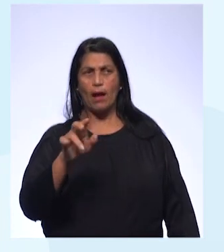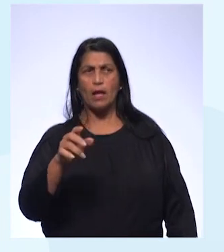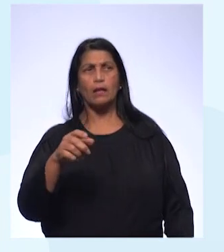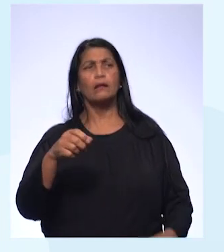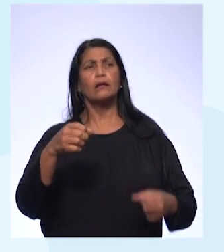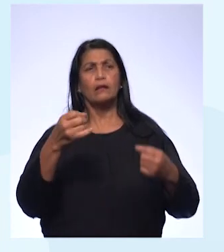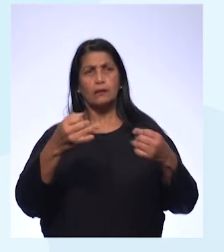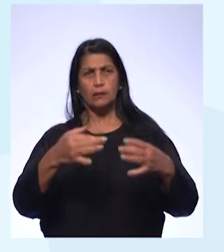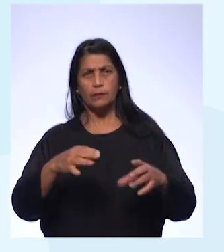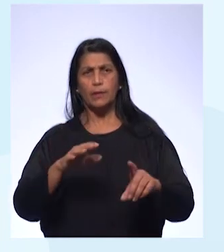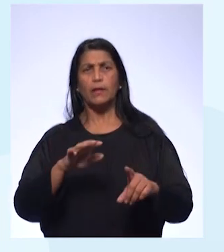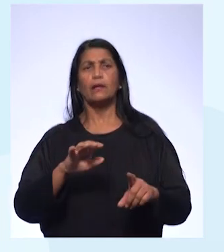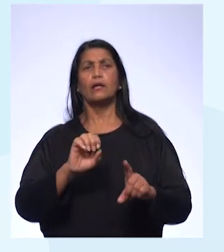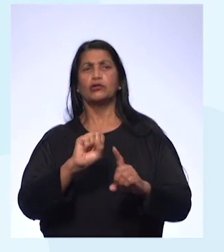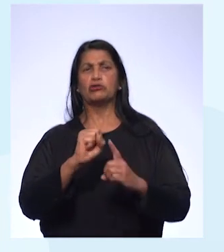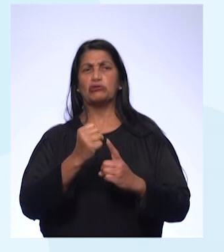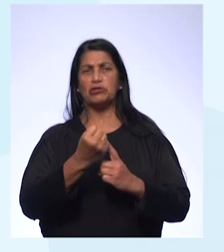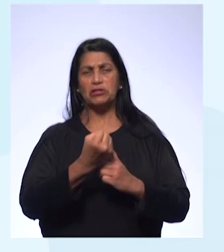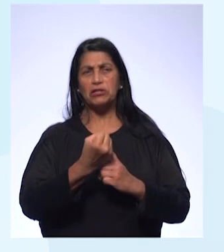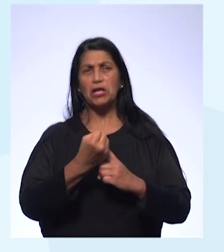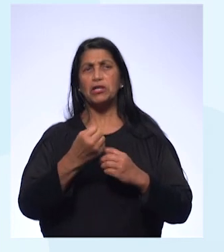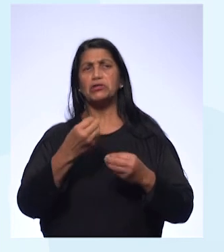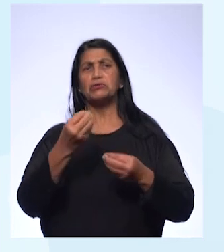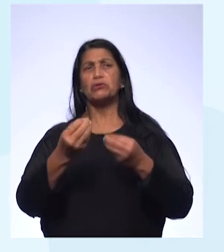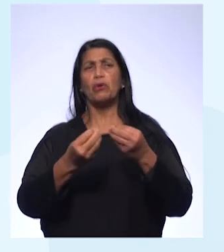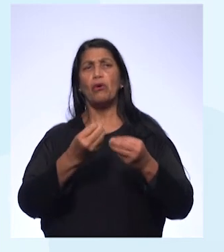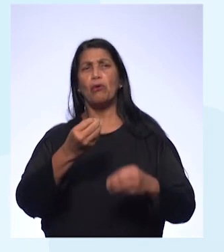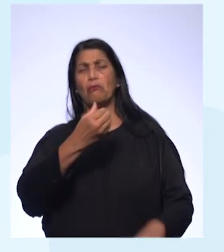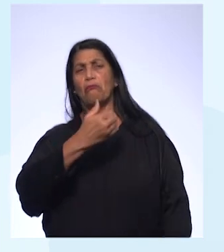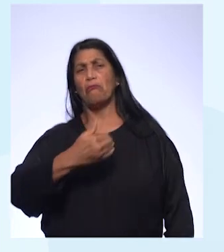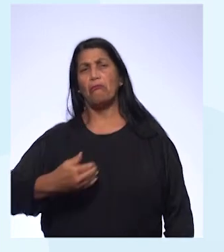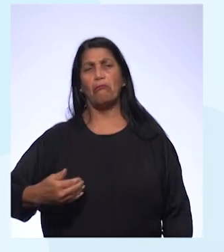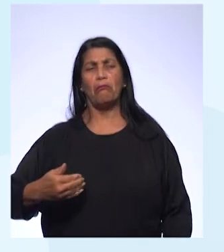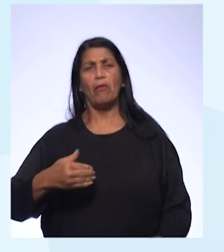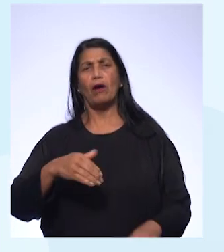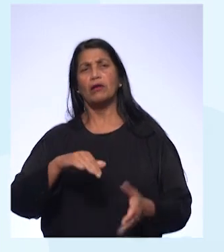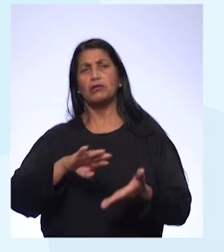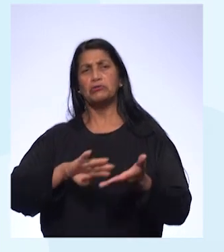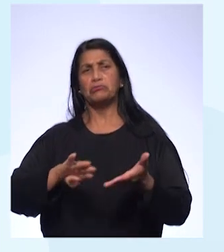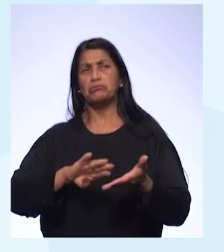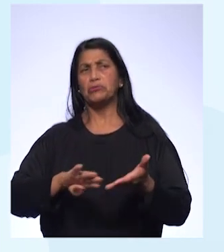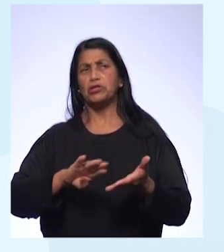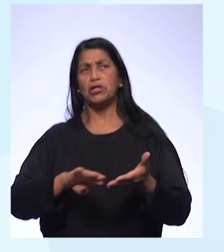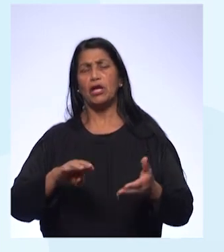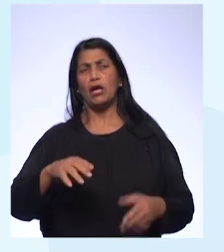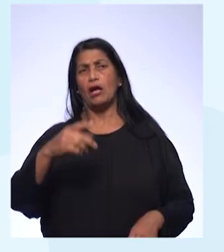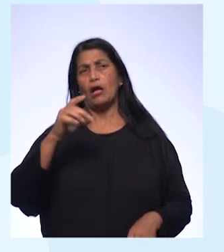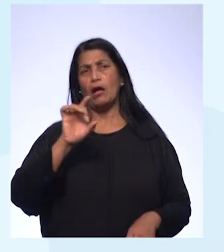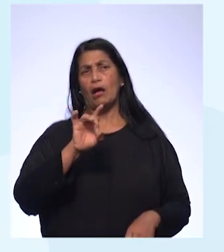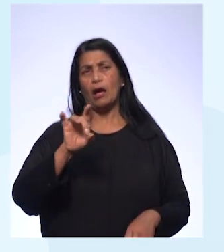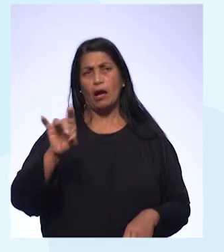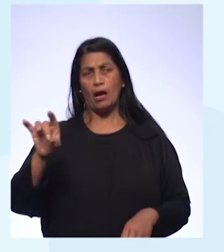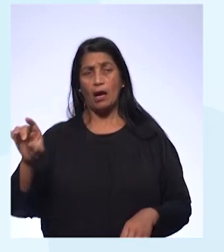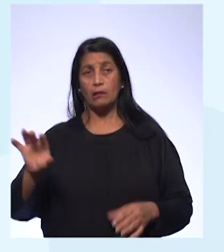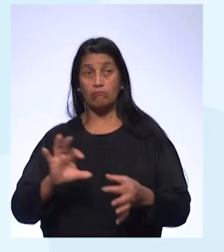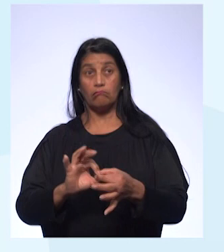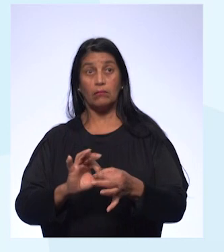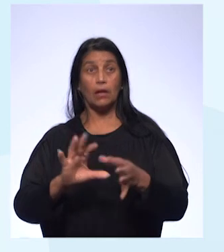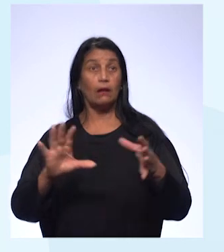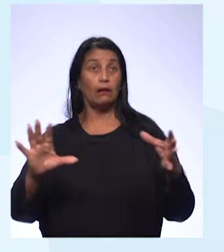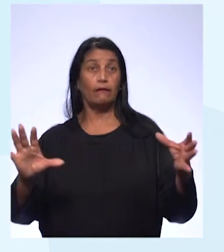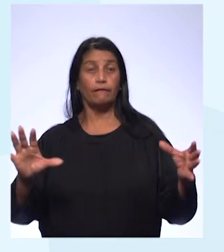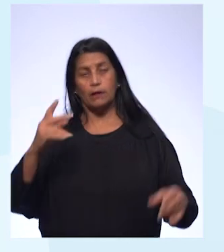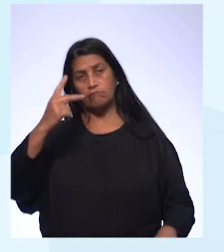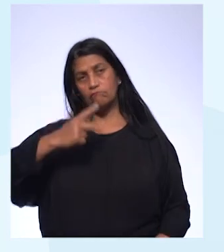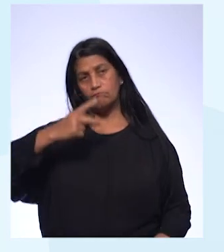uma sociedade sem classes e sem Estado, na qual os indivíduos se organizam de forma livre, né, ou seja, a